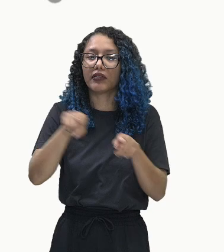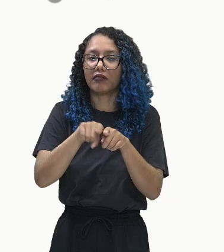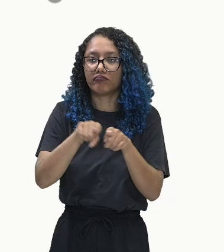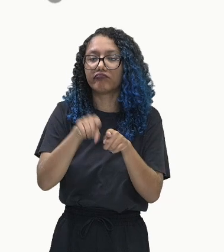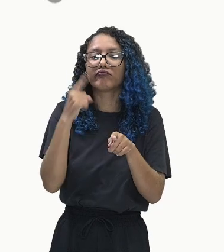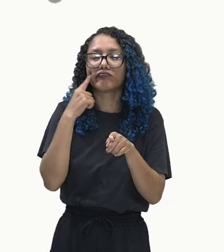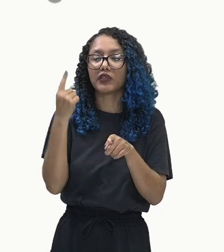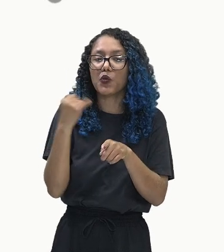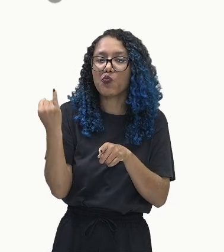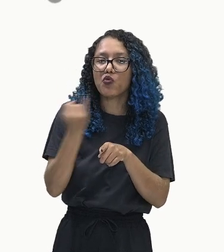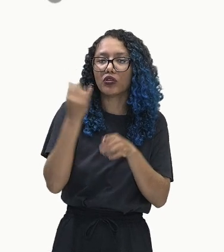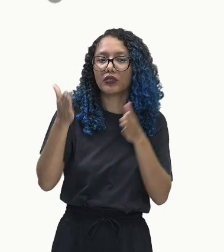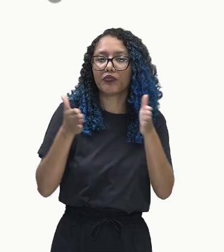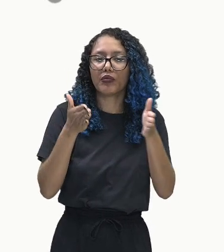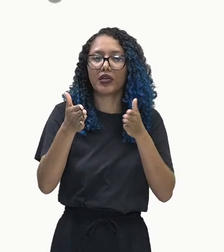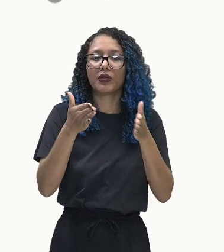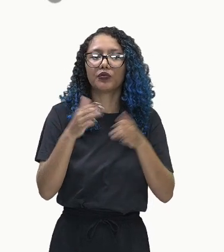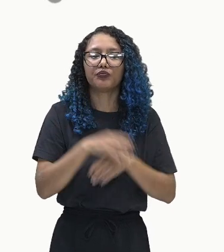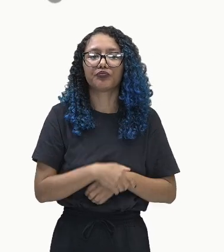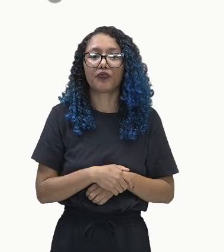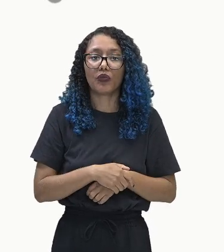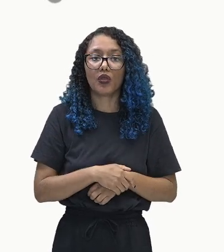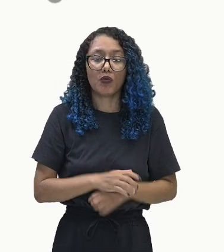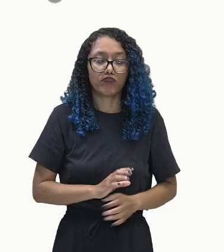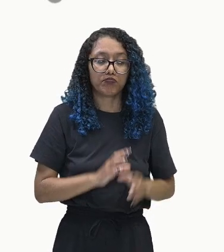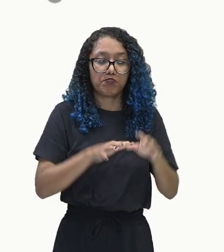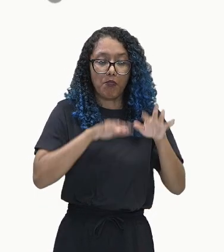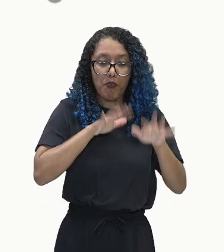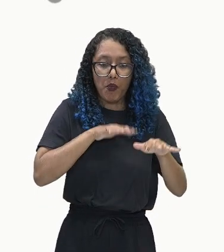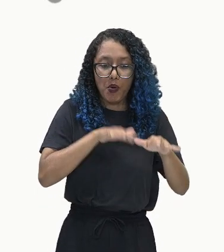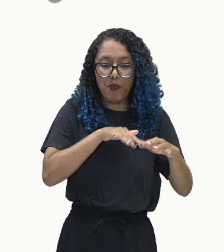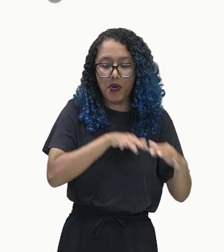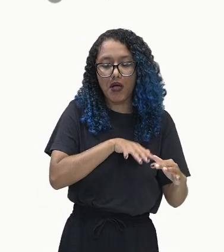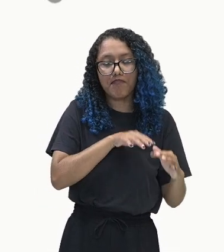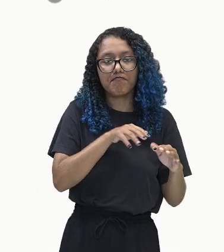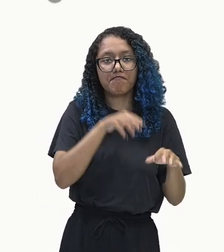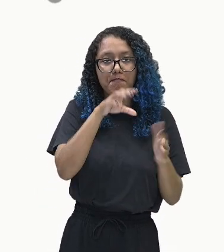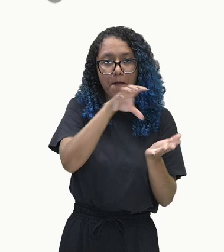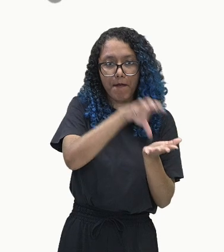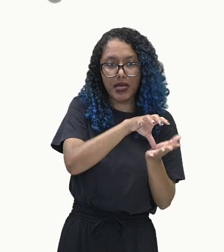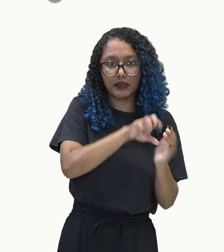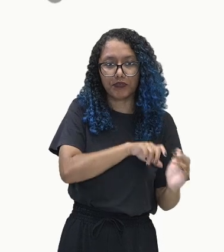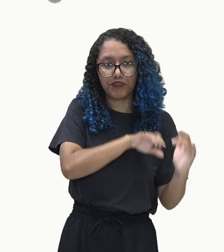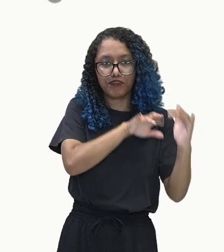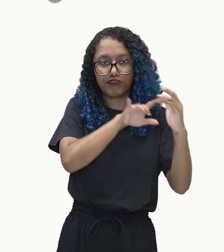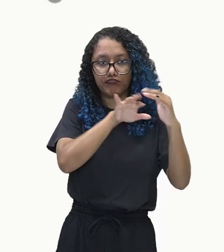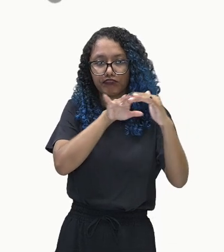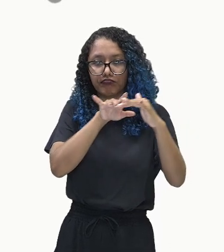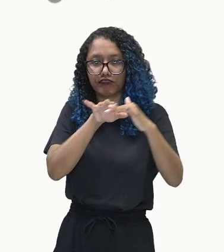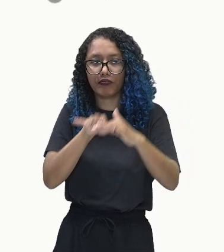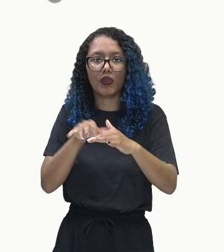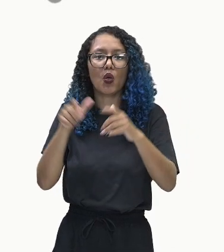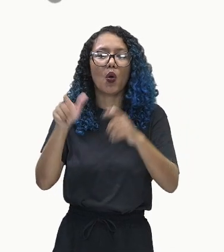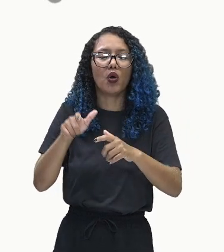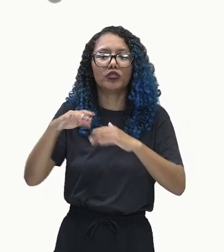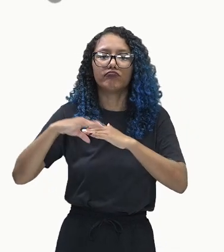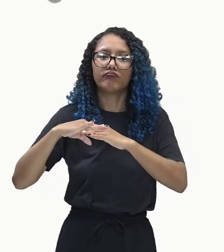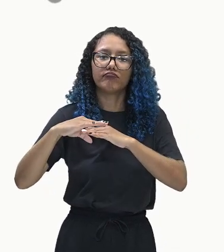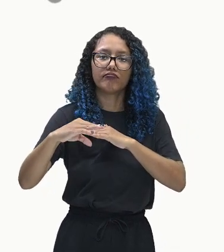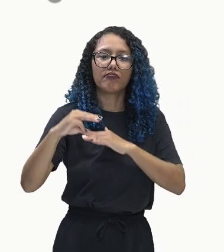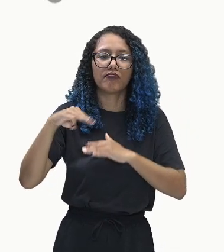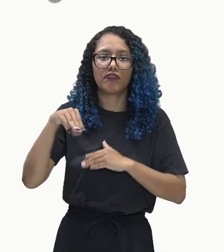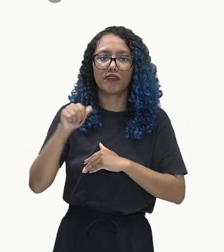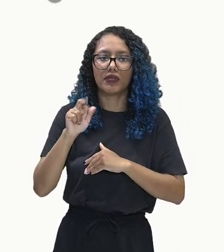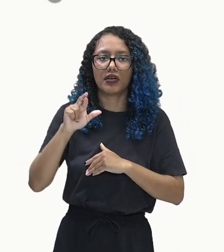tropas persas, elas desembarcaram dos navios na planície de Maratona. Então, a gente tem aqui o início